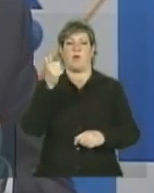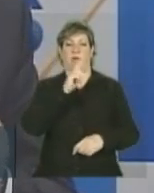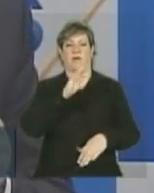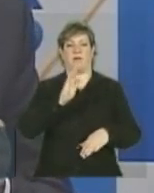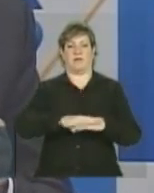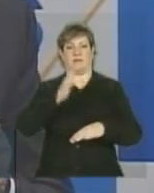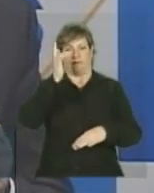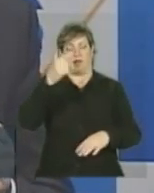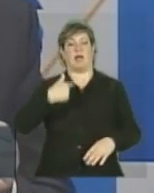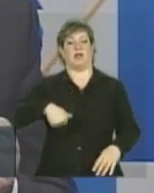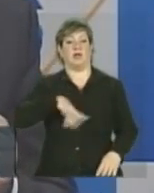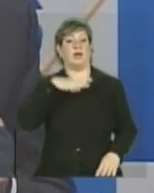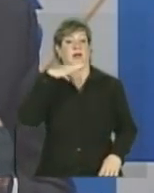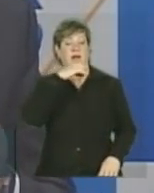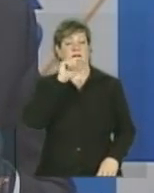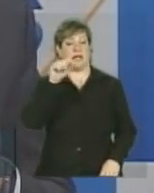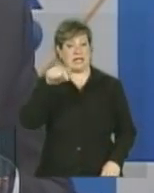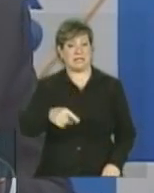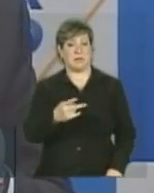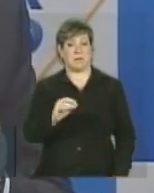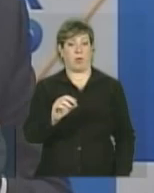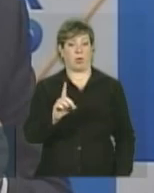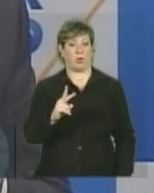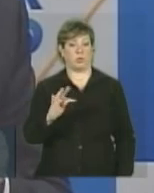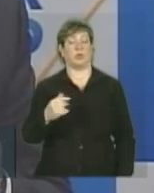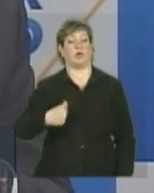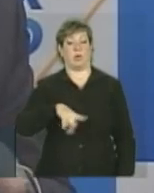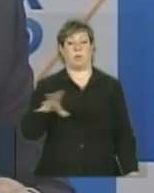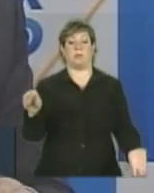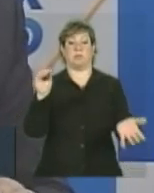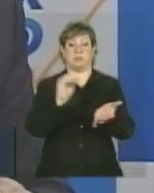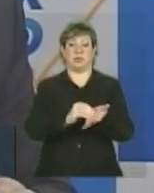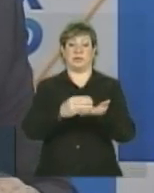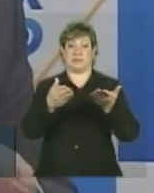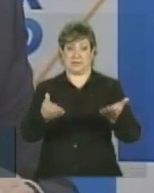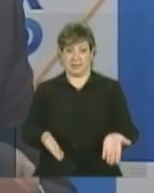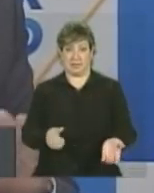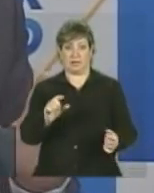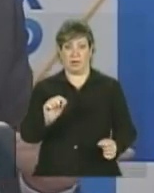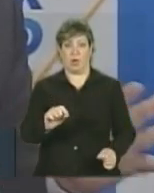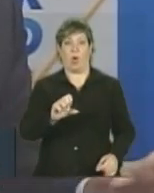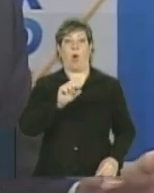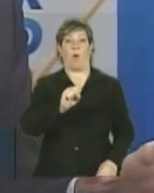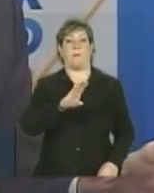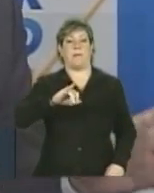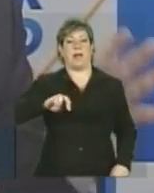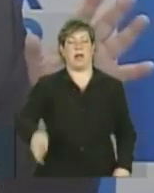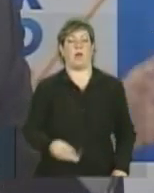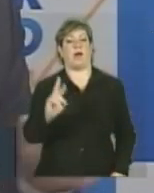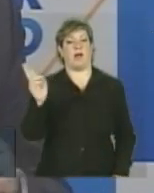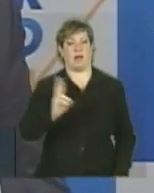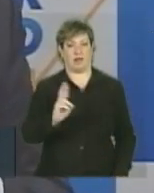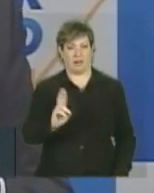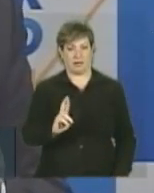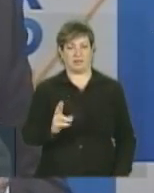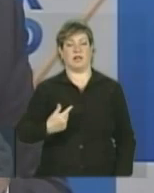facilidade, e a gente acha que esse produto, nós estamos colocando nele 8 bilhões de reais, a a